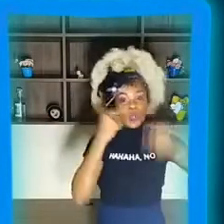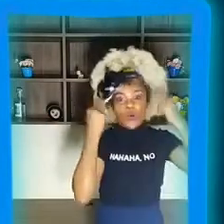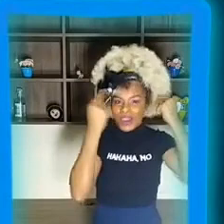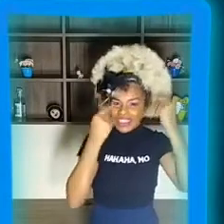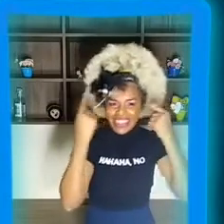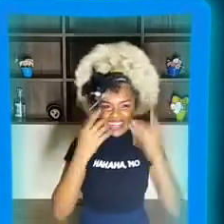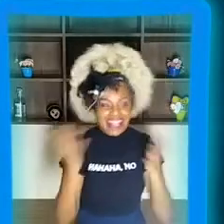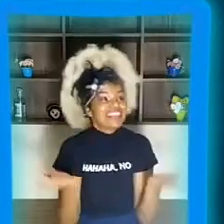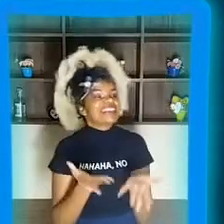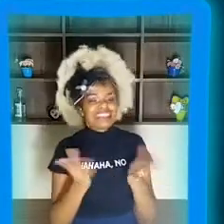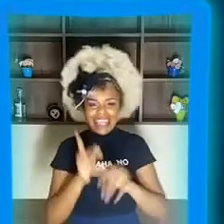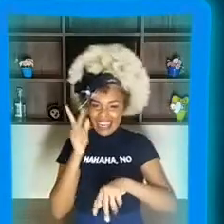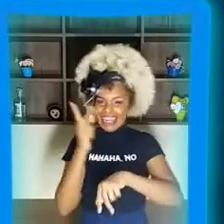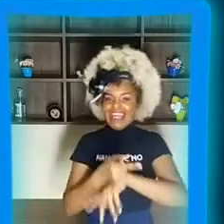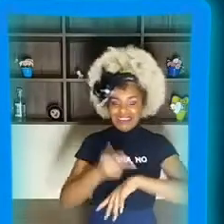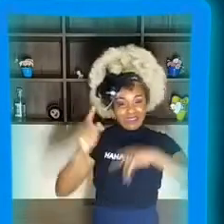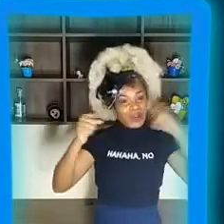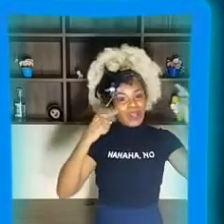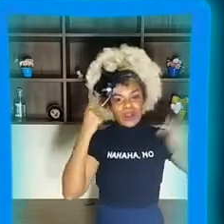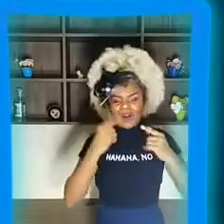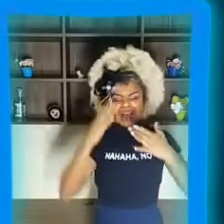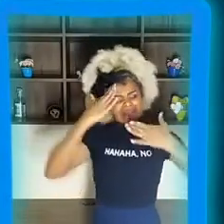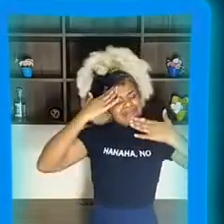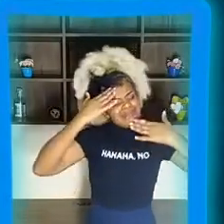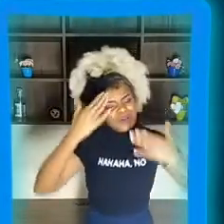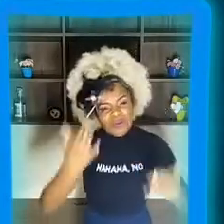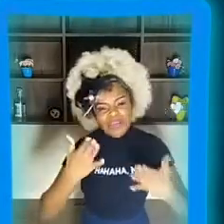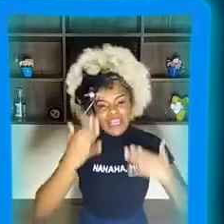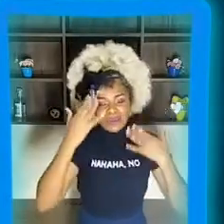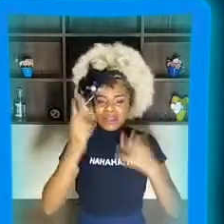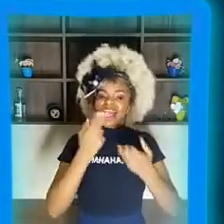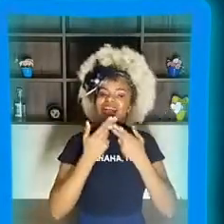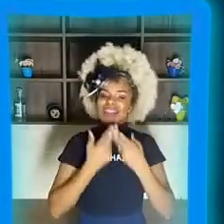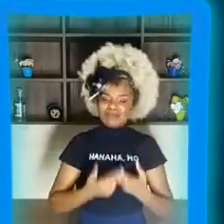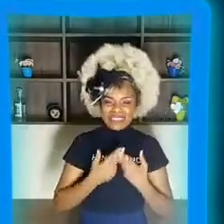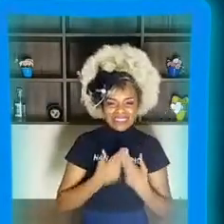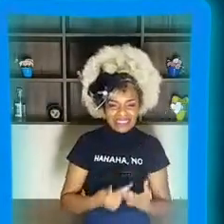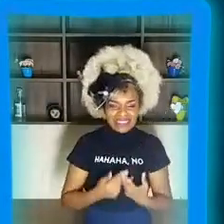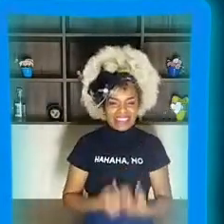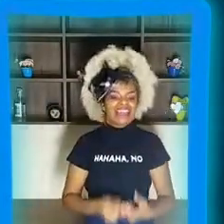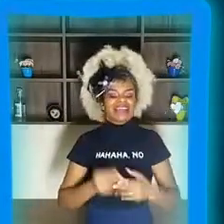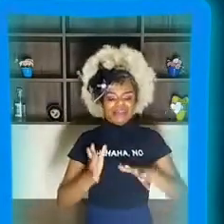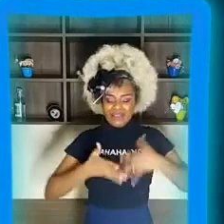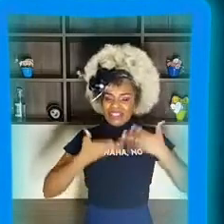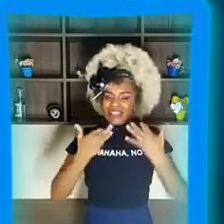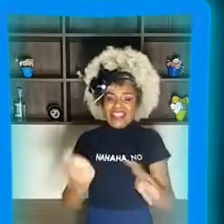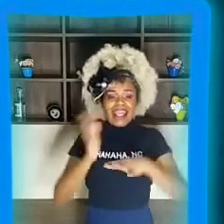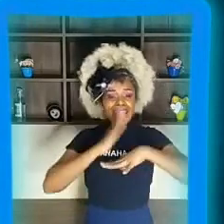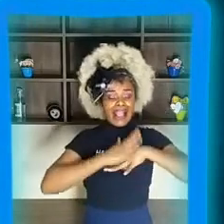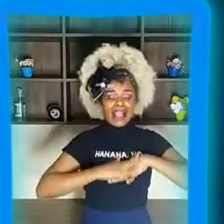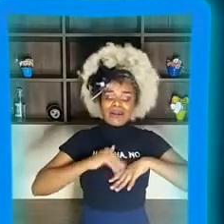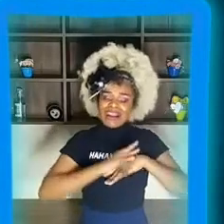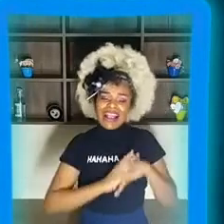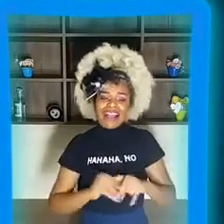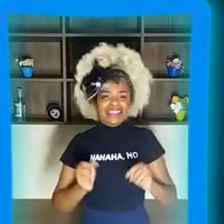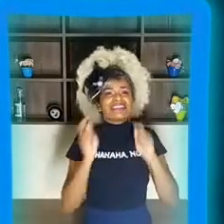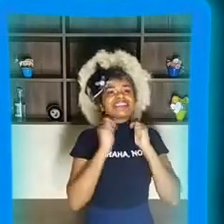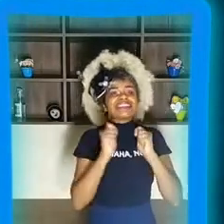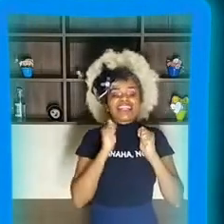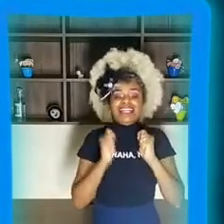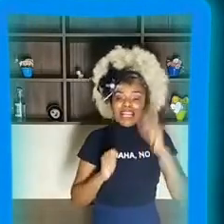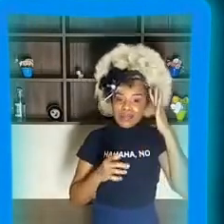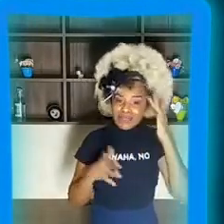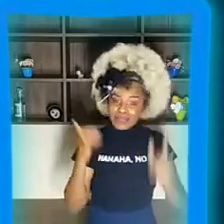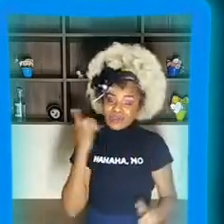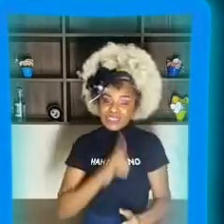foi essa live. Mas muito obrigado pela paciência de vocês, pela entrega, pelo carinho. Tomara que a gente tenha